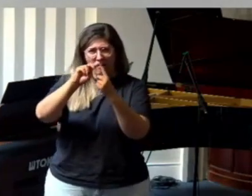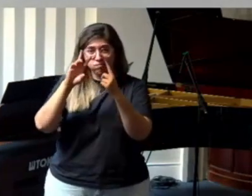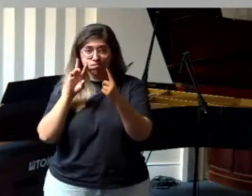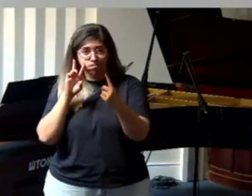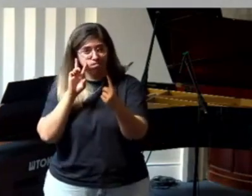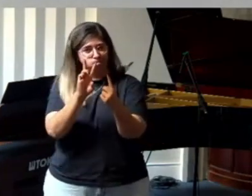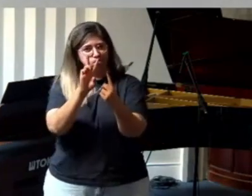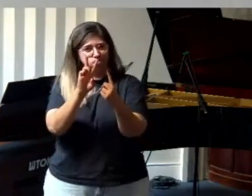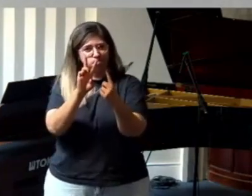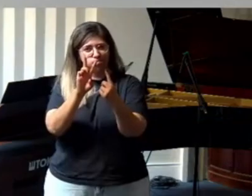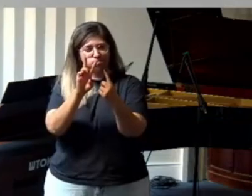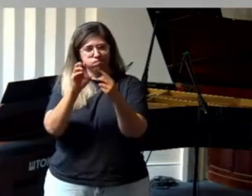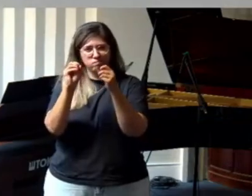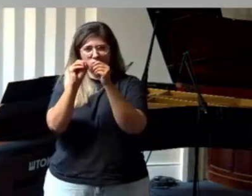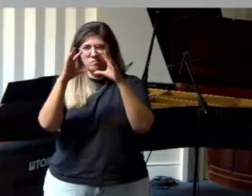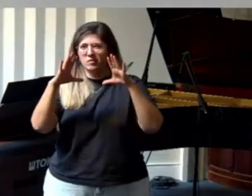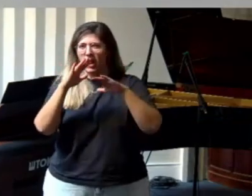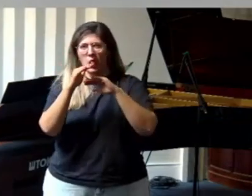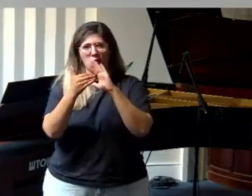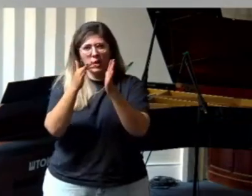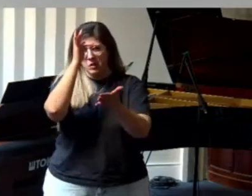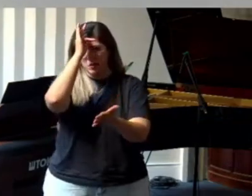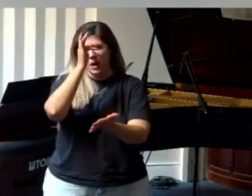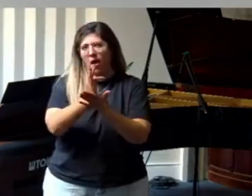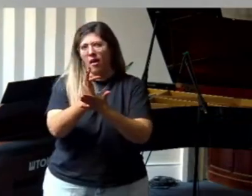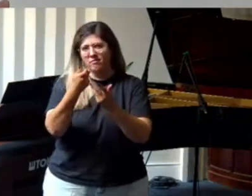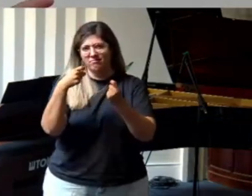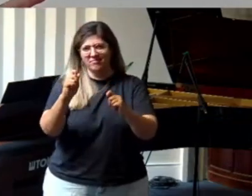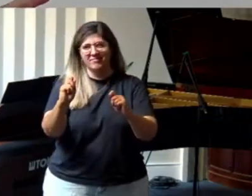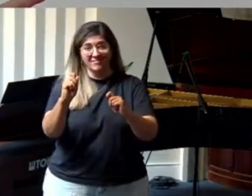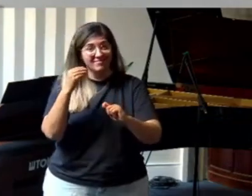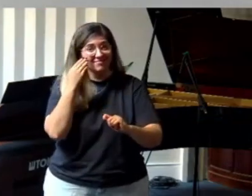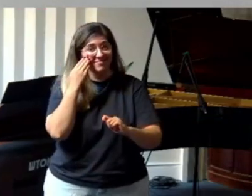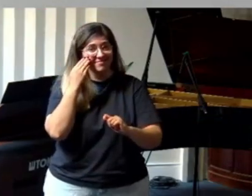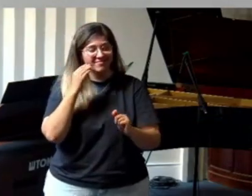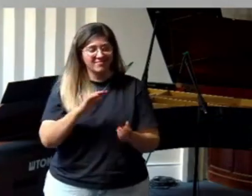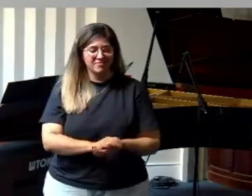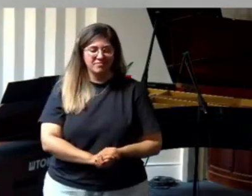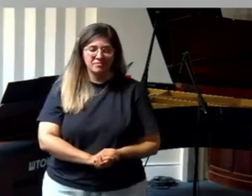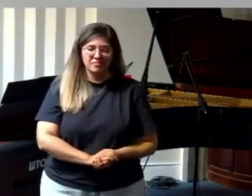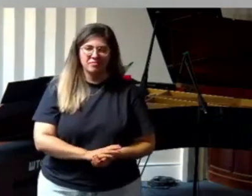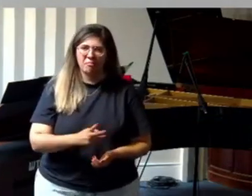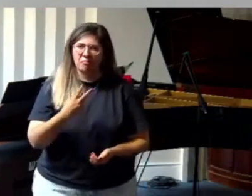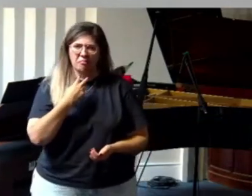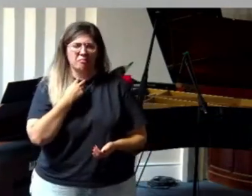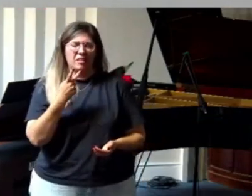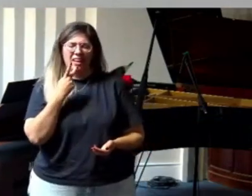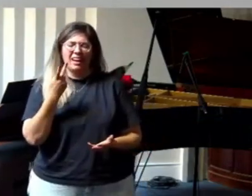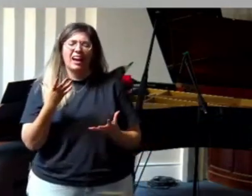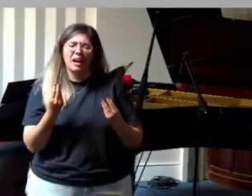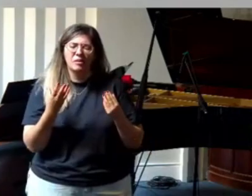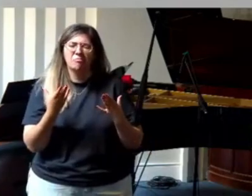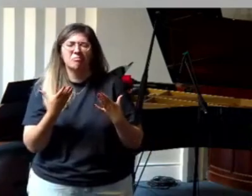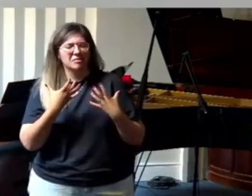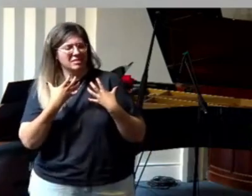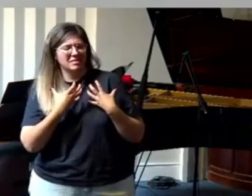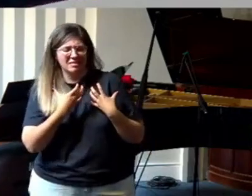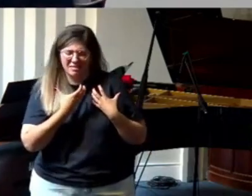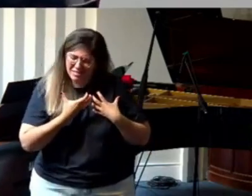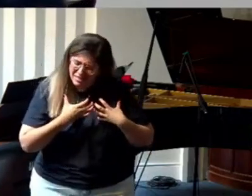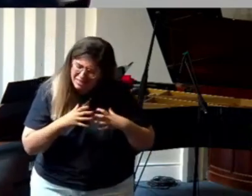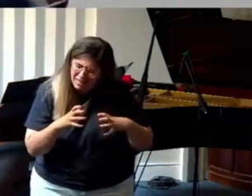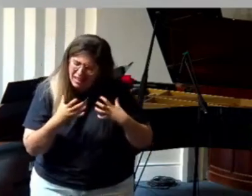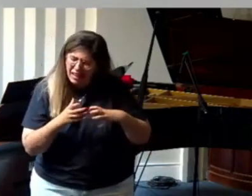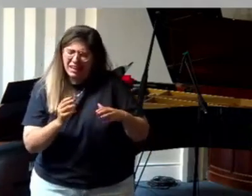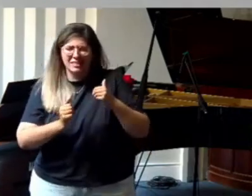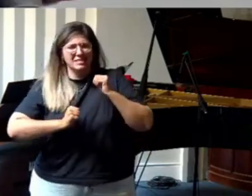firmemente para o autor e consumador da fé. Então nós não podemos falar assim, isso é muito para mim, eu não consigo correr, eu não